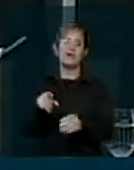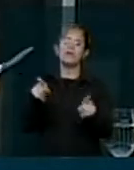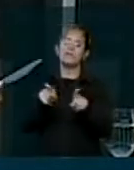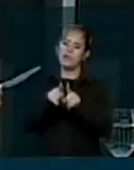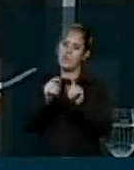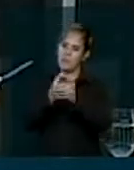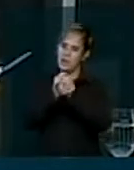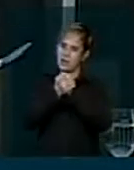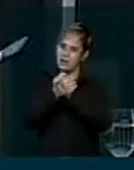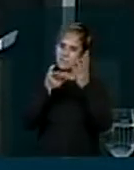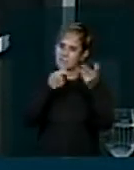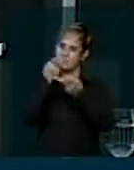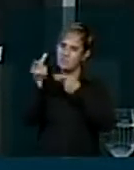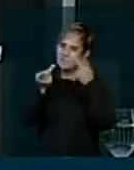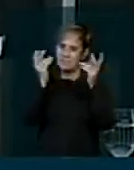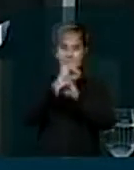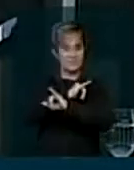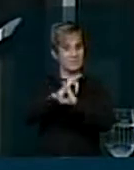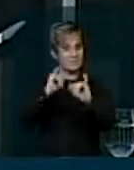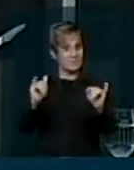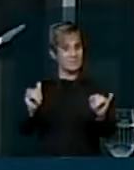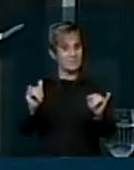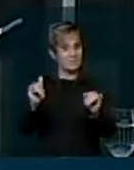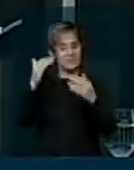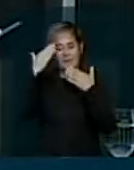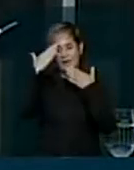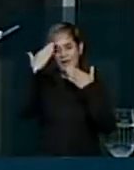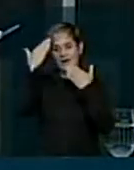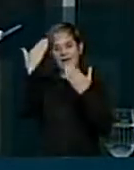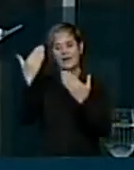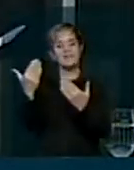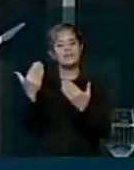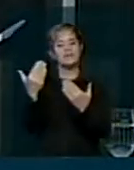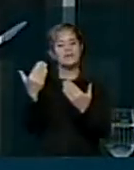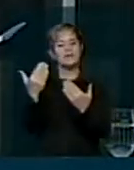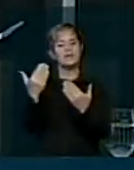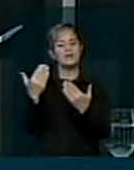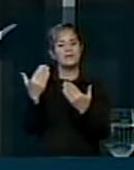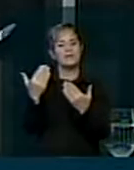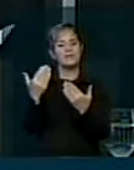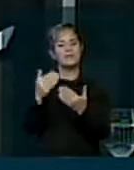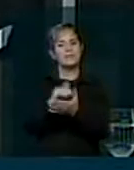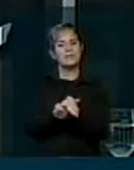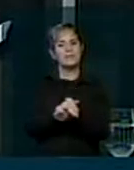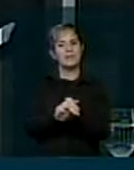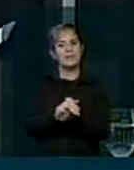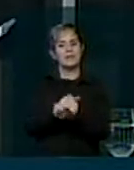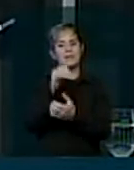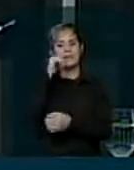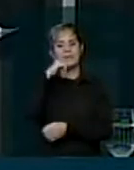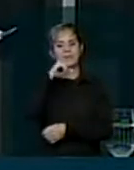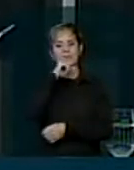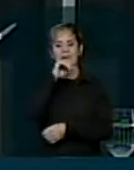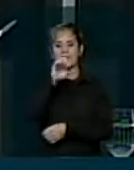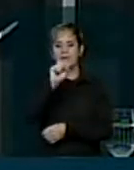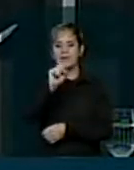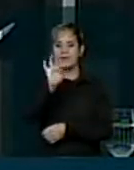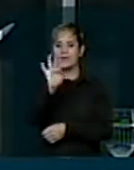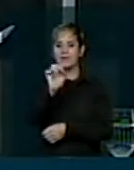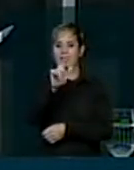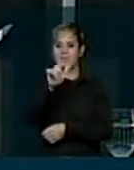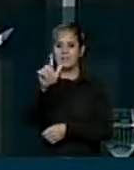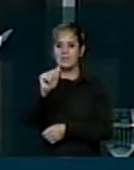também compartilhar este pronunciamento e agradecer a mãe Estela,